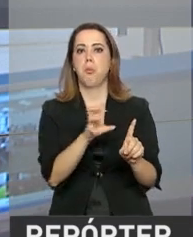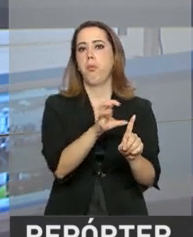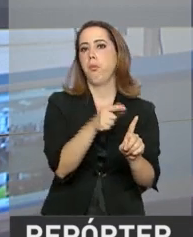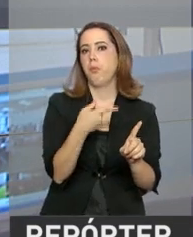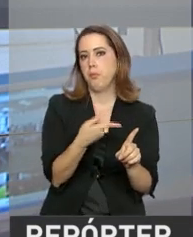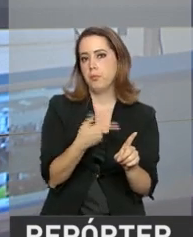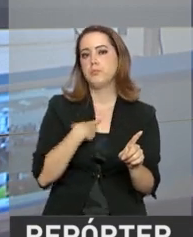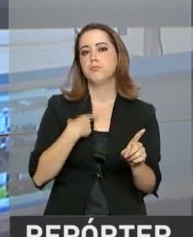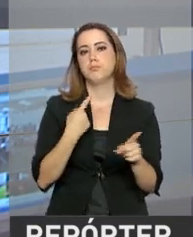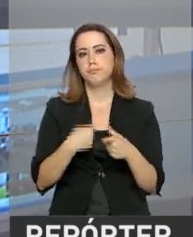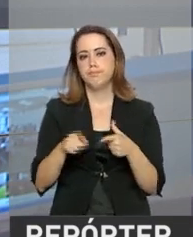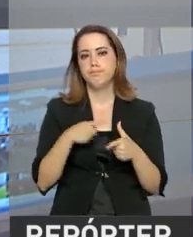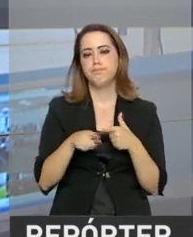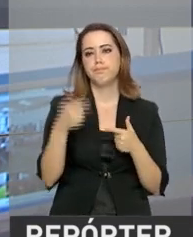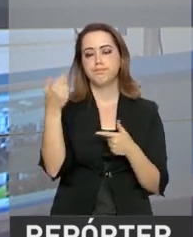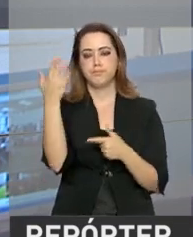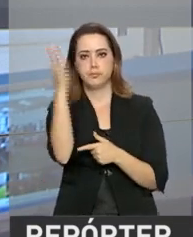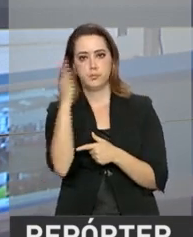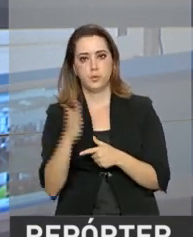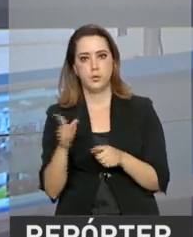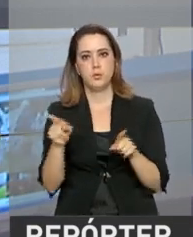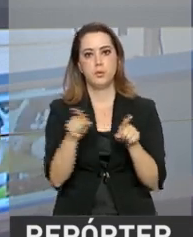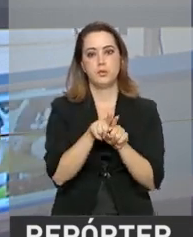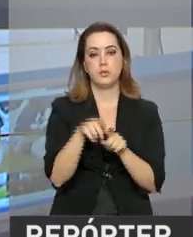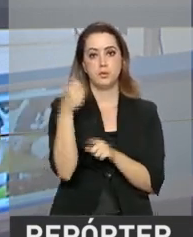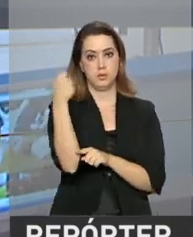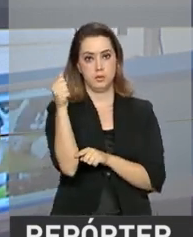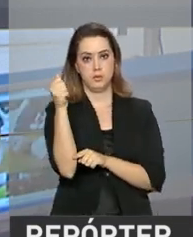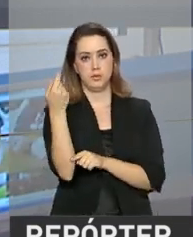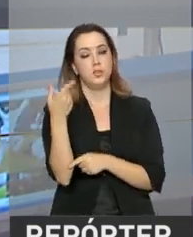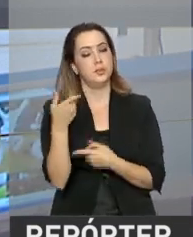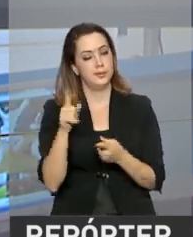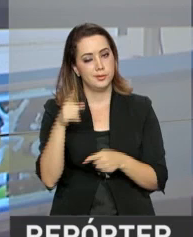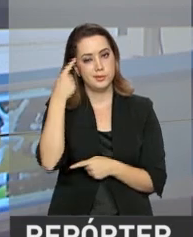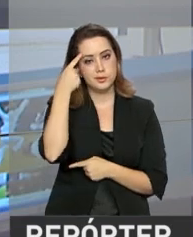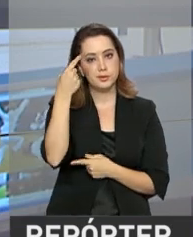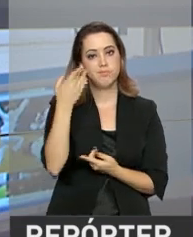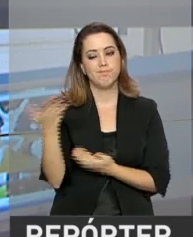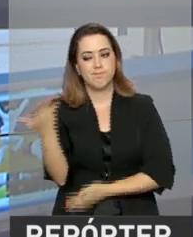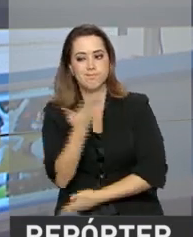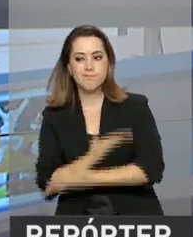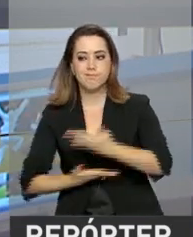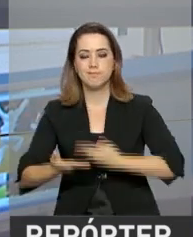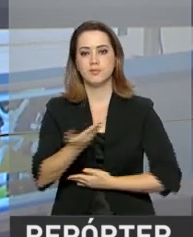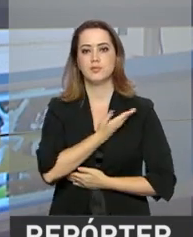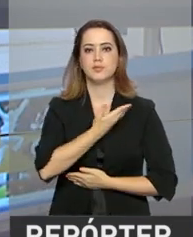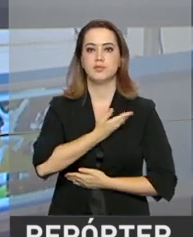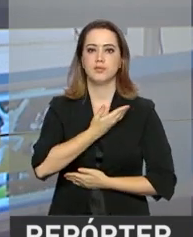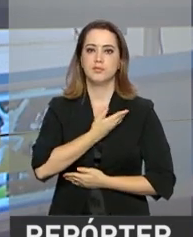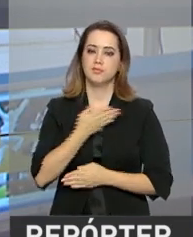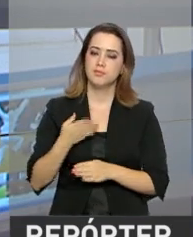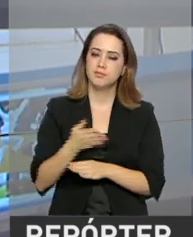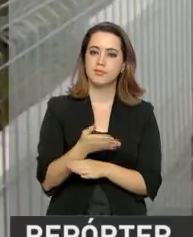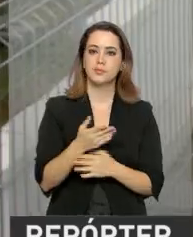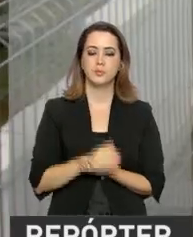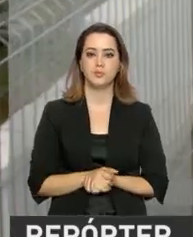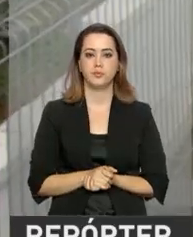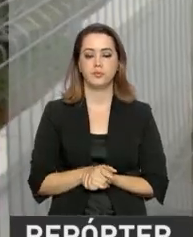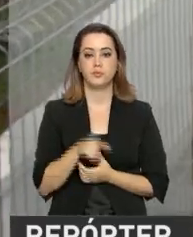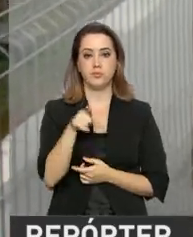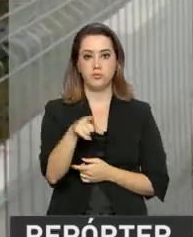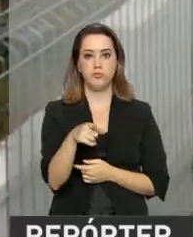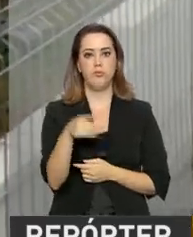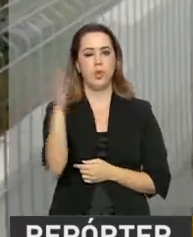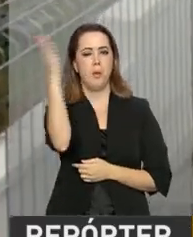entre alguns torcedores do Brasil e da Argentina. A ideia é levar a amizade que rola dentro das quadras para as arquibancadas. Brasileiros